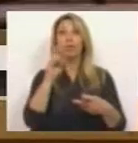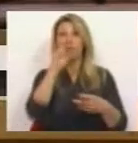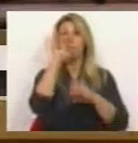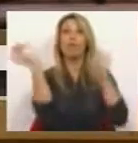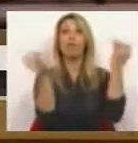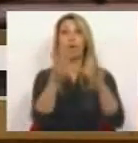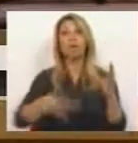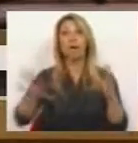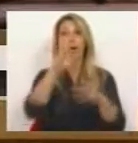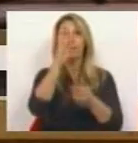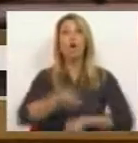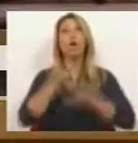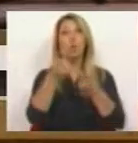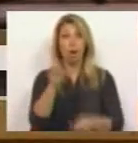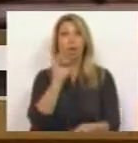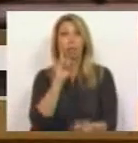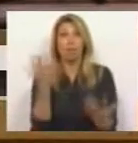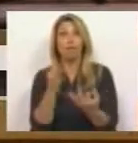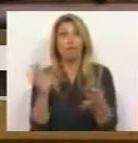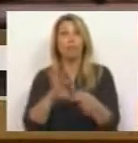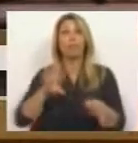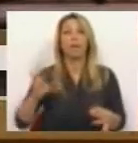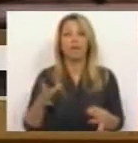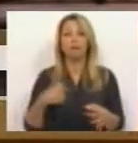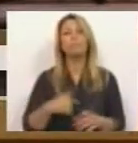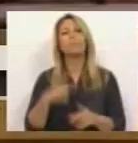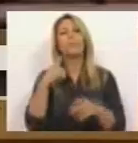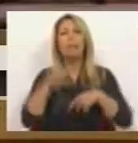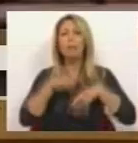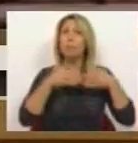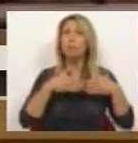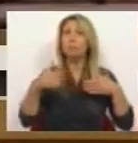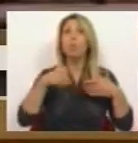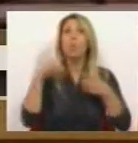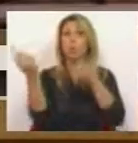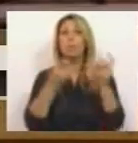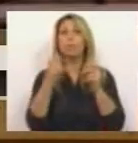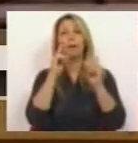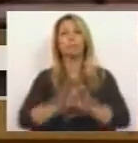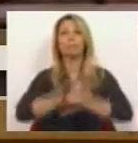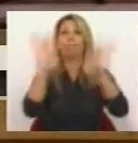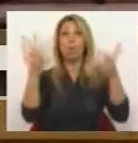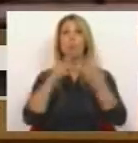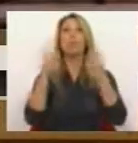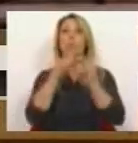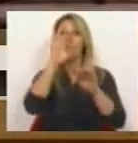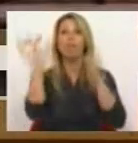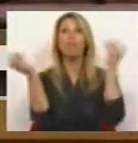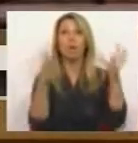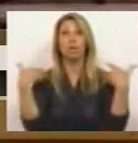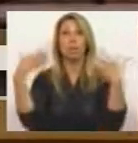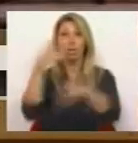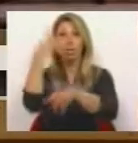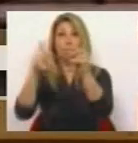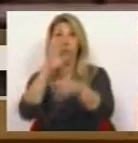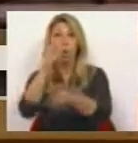rural representam para o nosso país. Durante este debate ficou claro que os grandes problemas da floresta e do abandono do mundo rural